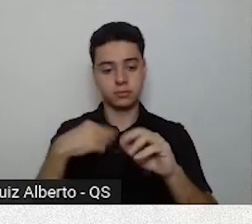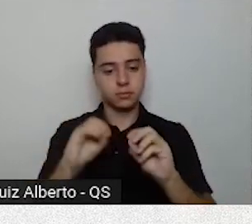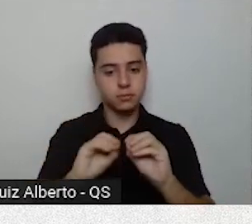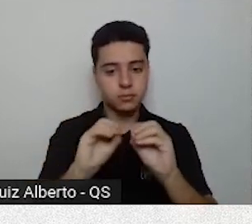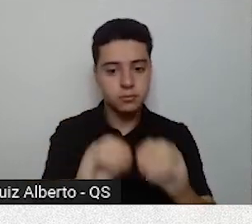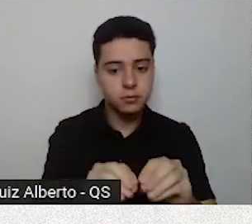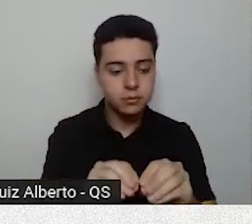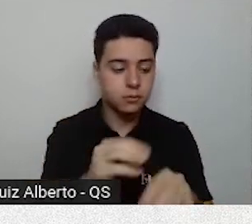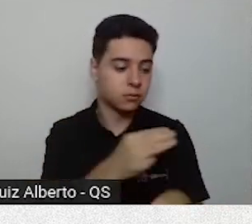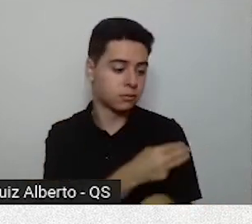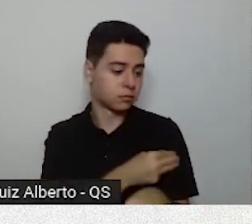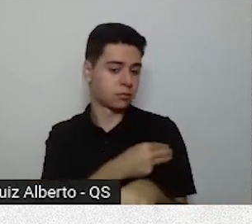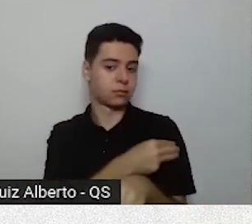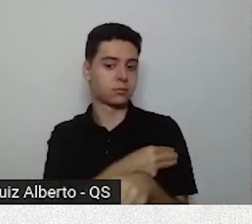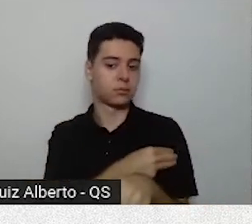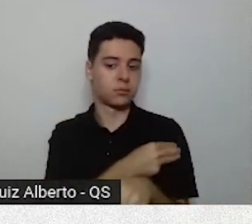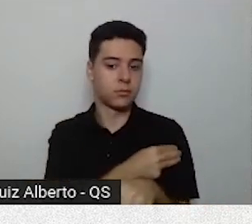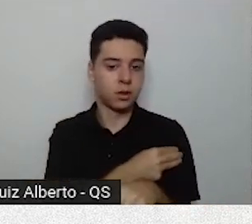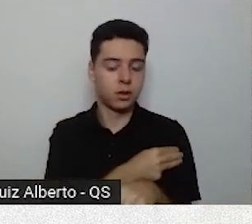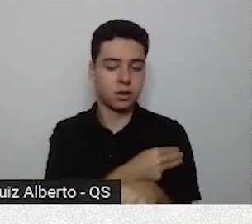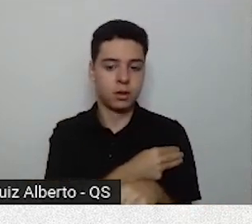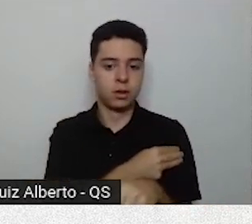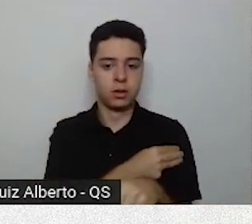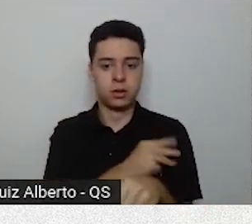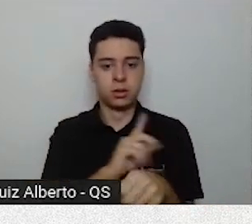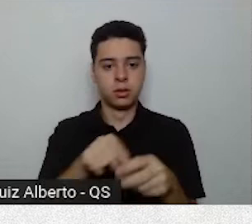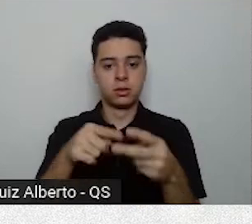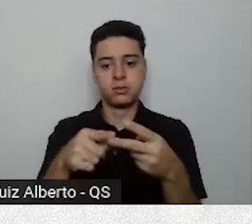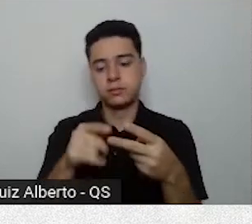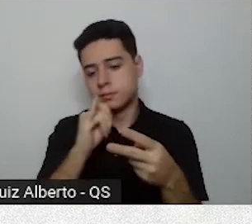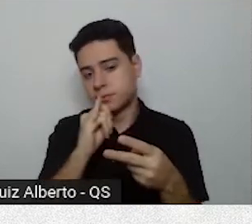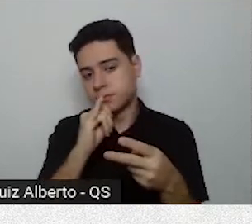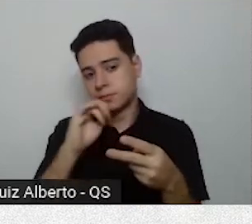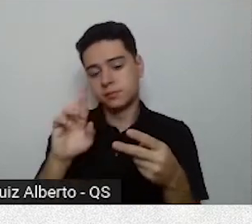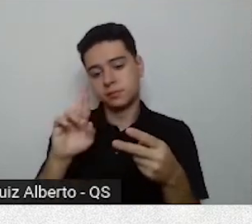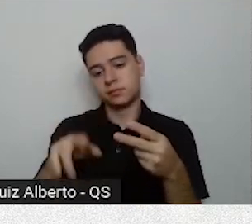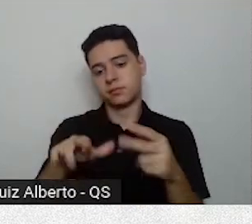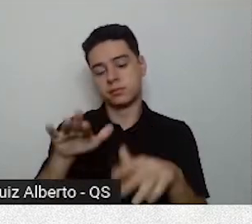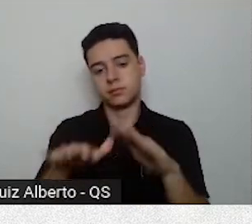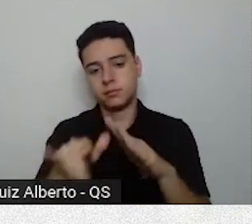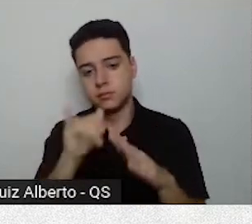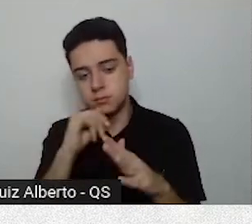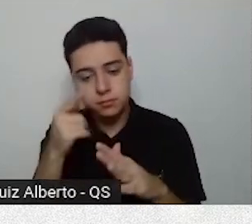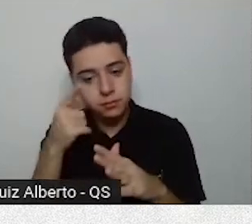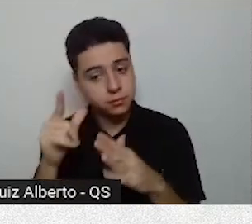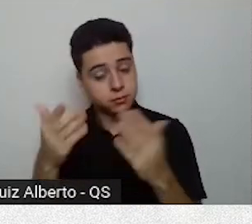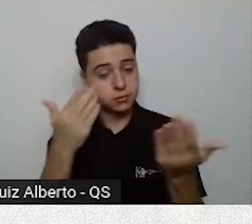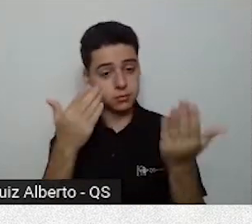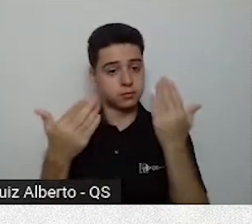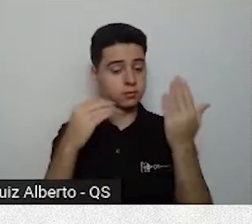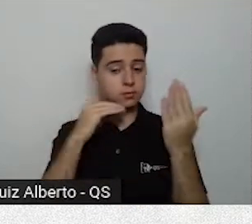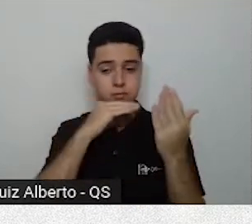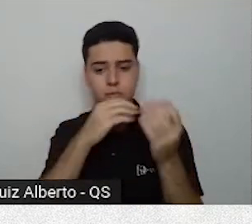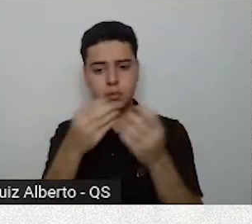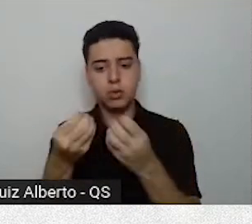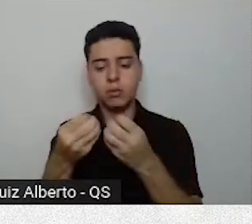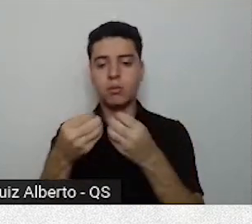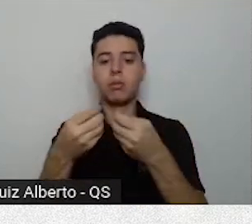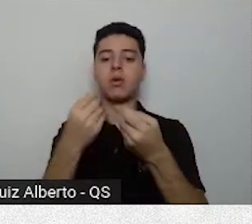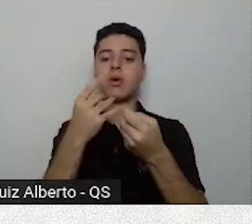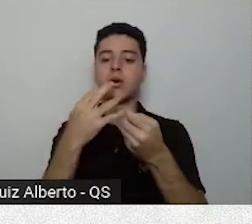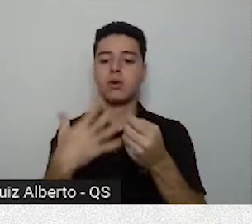álcool. E aí aqui tem o resultado, dá para ver comparativamente, né, como é que ela é mais vibrante.